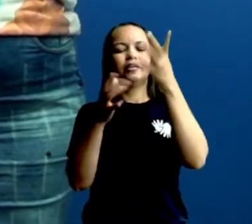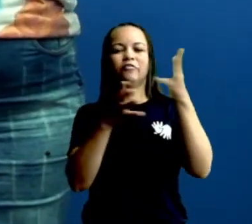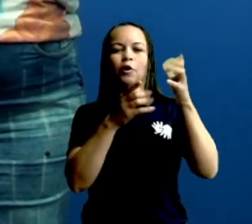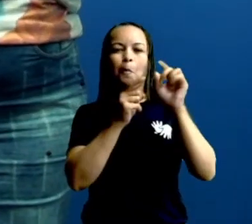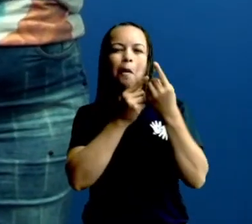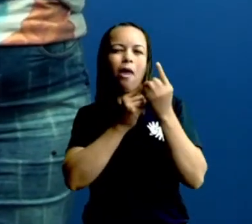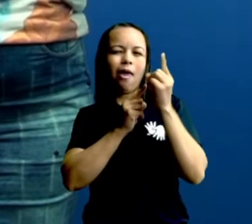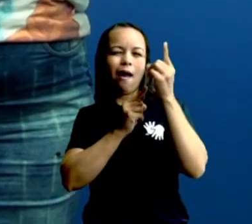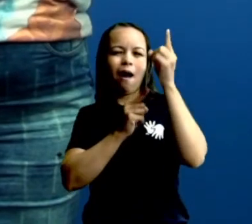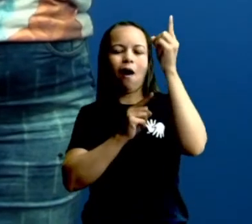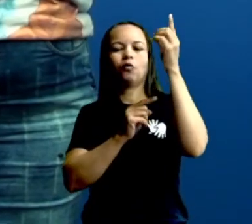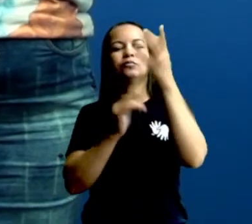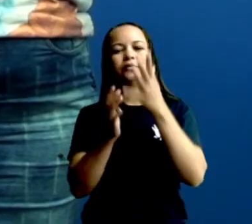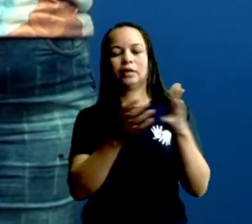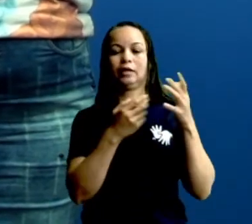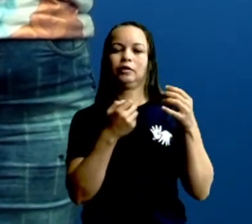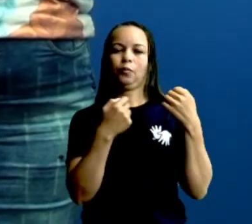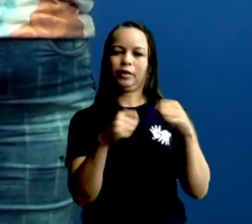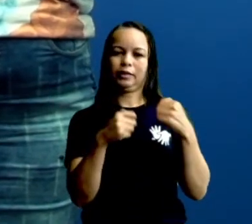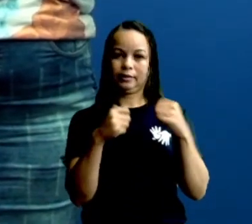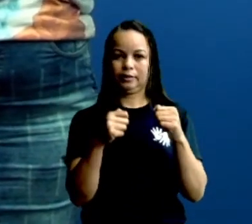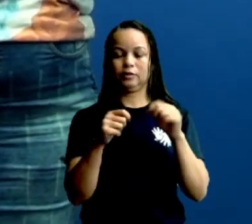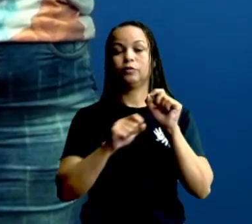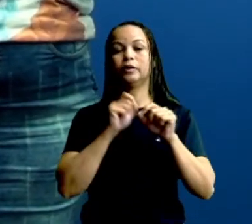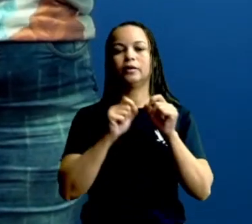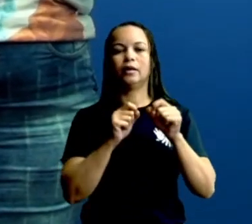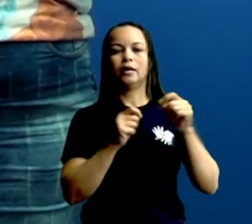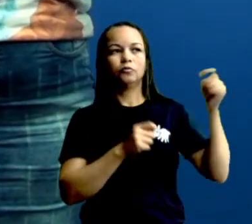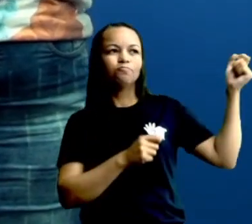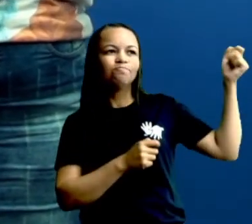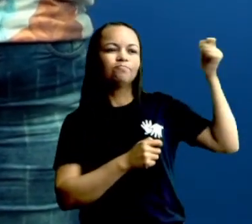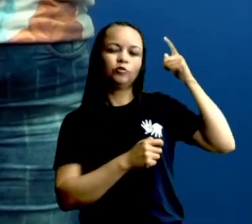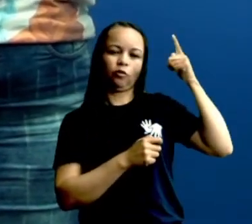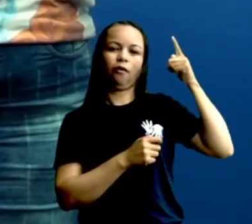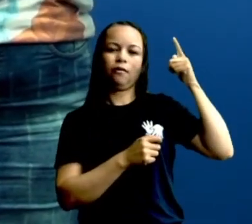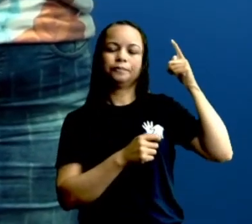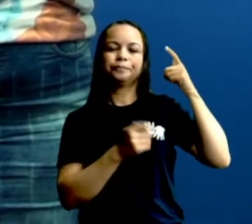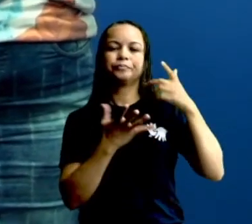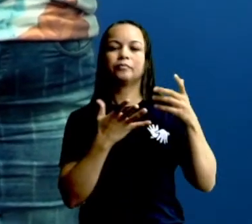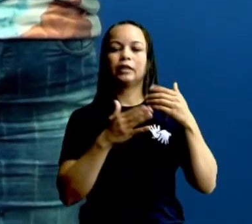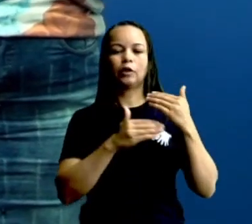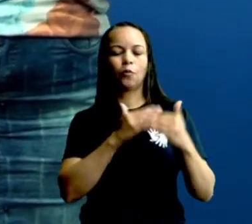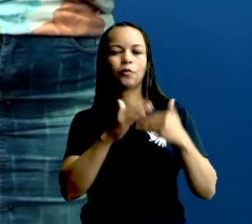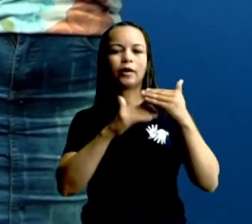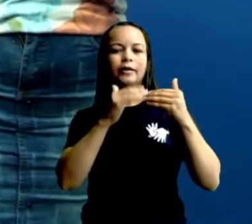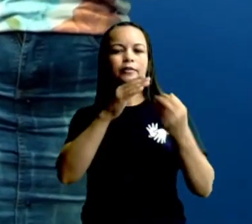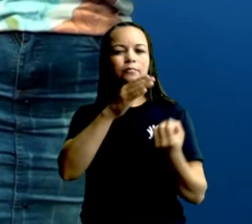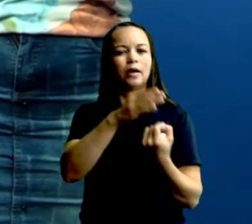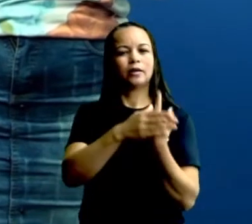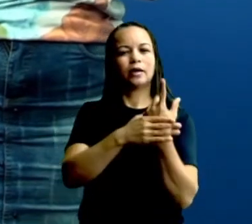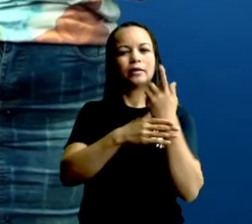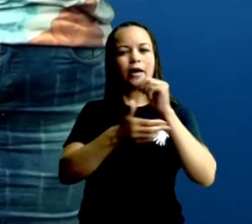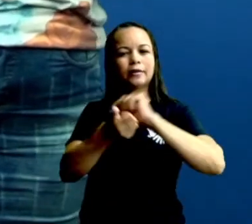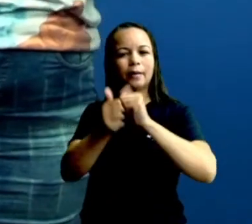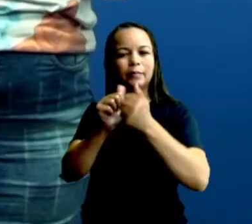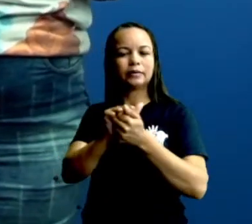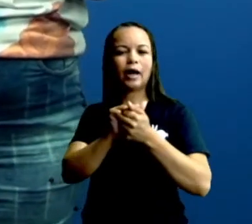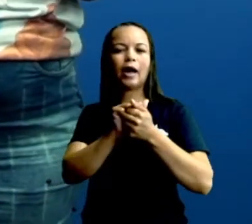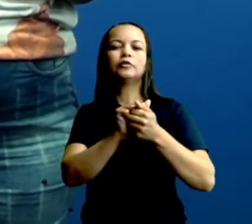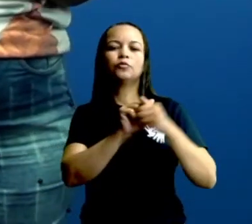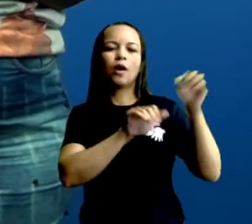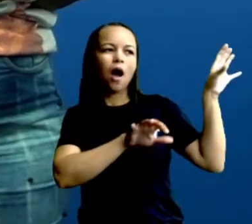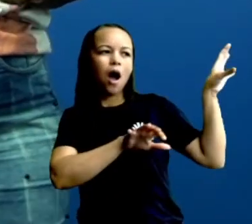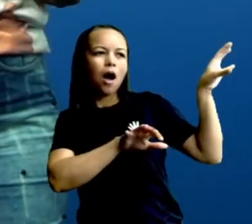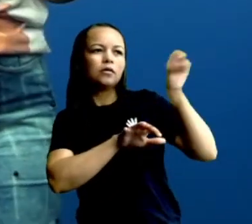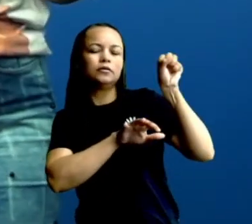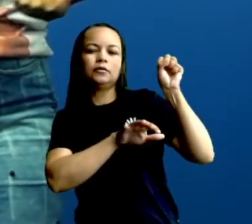bem altas, são plantas que necessitam muito da luz solar. Então o crescimento delas é adaptado para receber mais